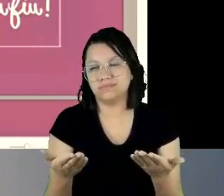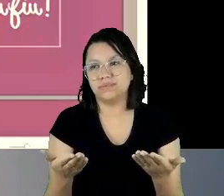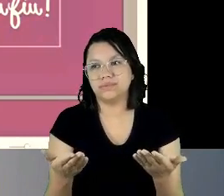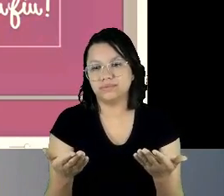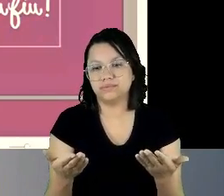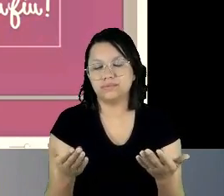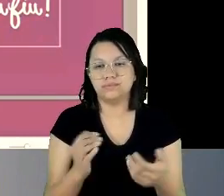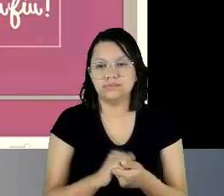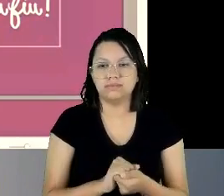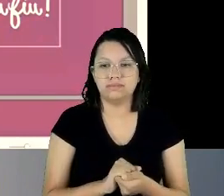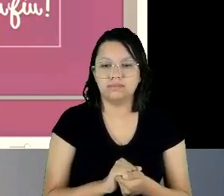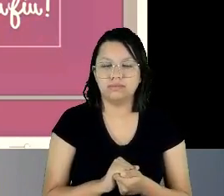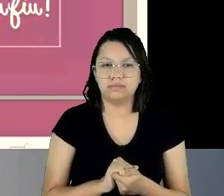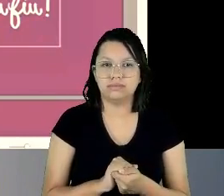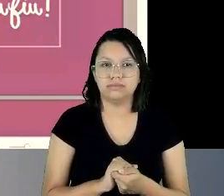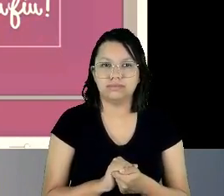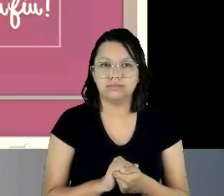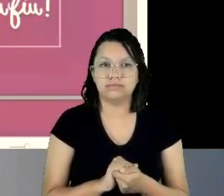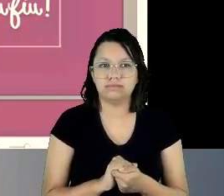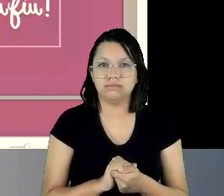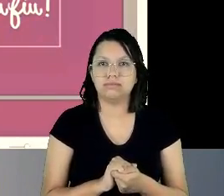grande